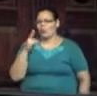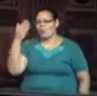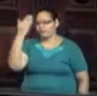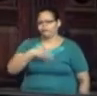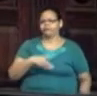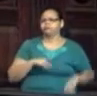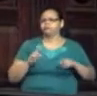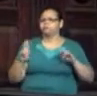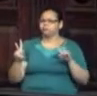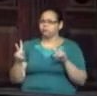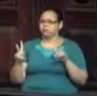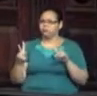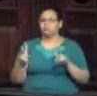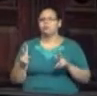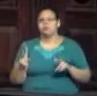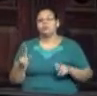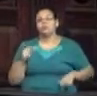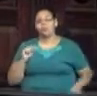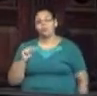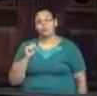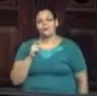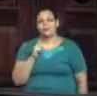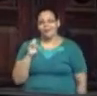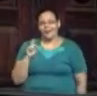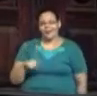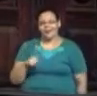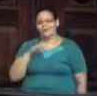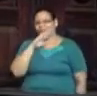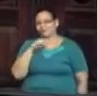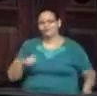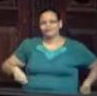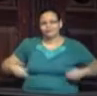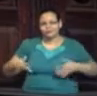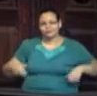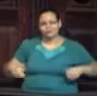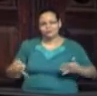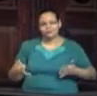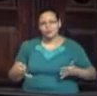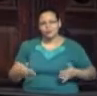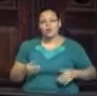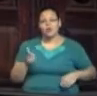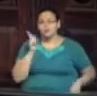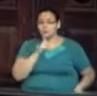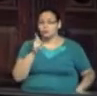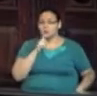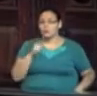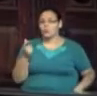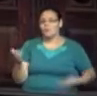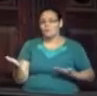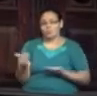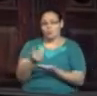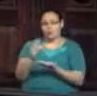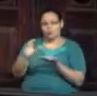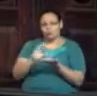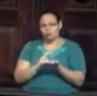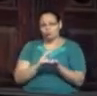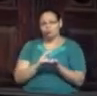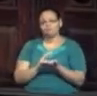contrário. E aquilo que era prejuízo passou a ser lucro quando